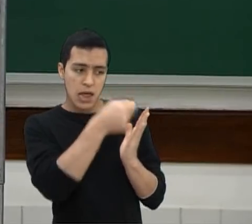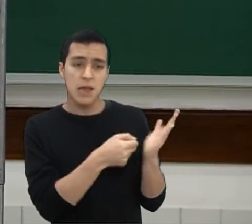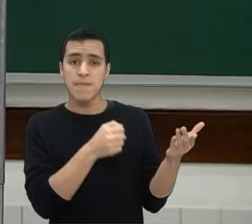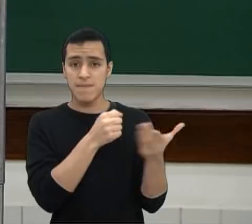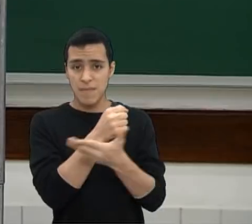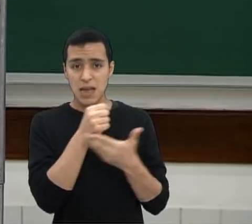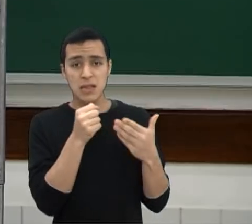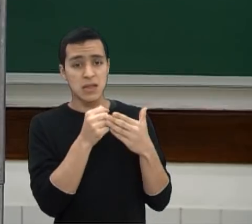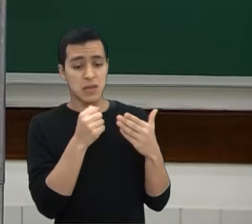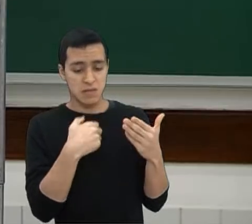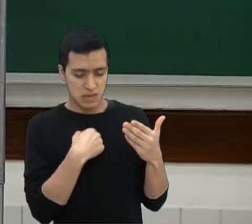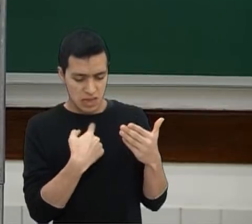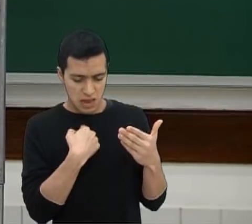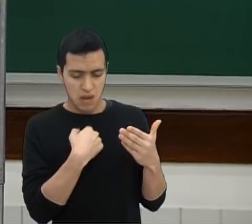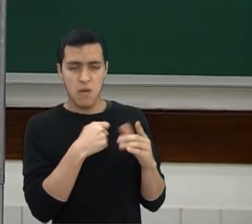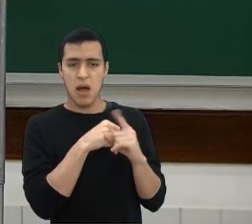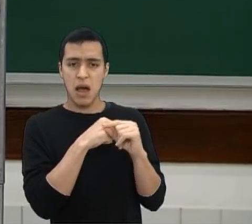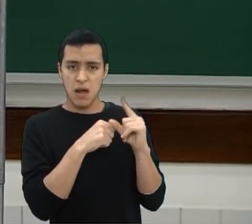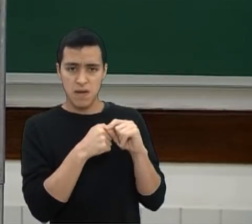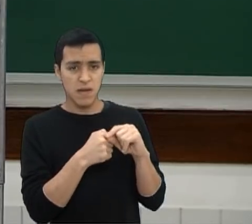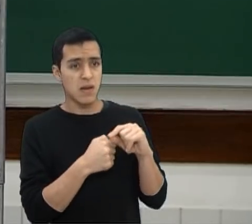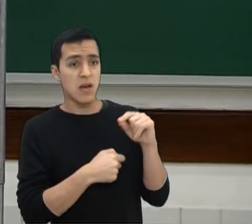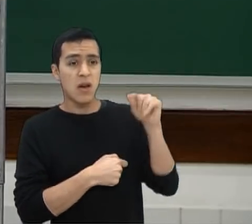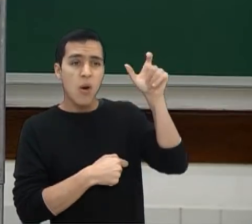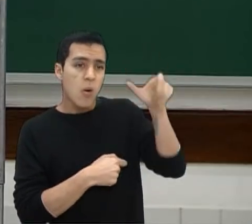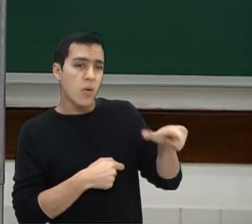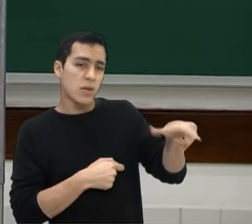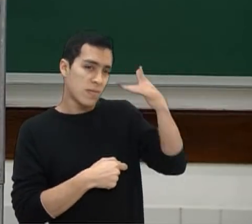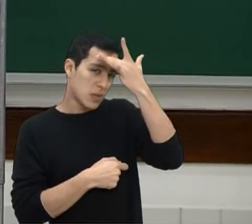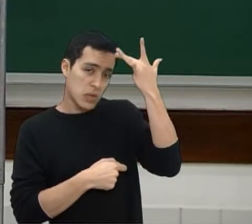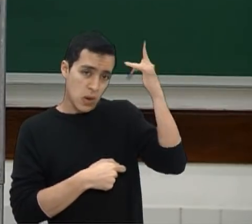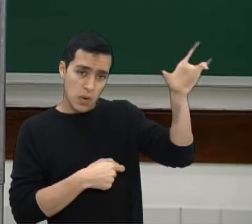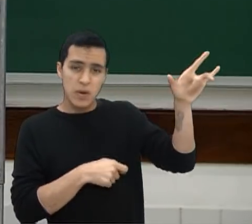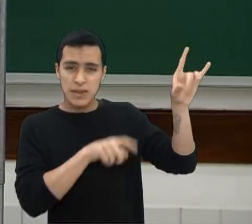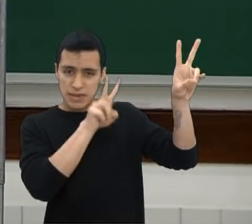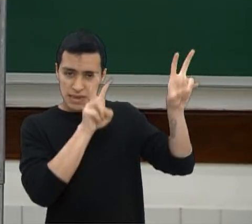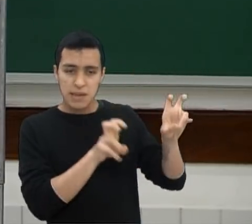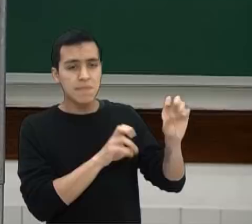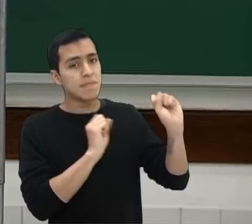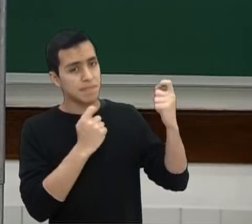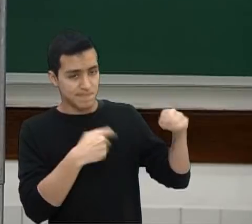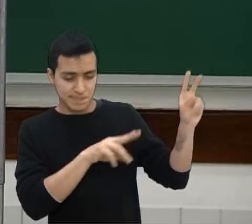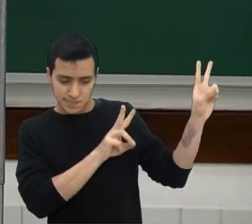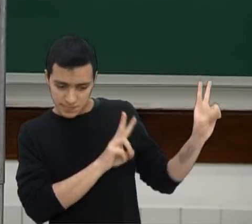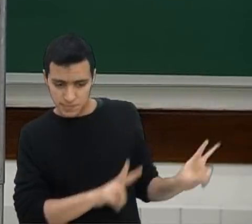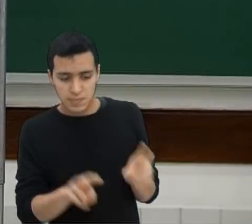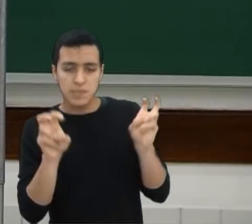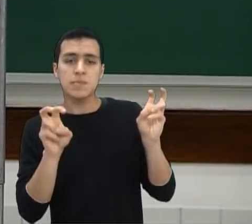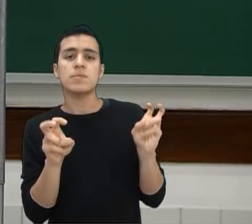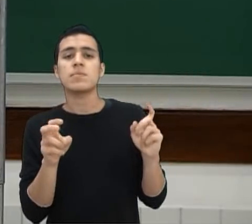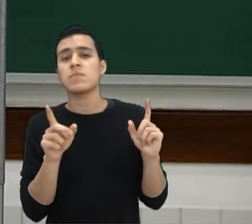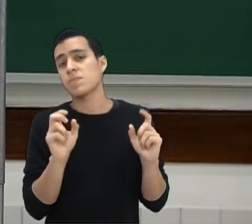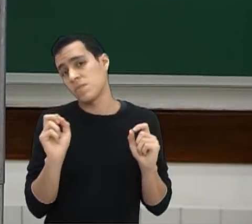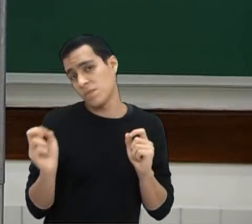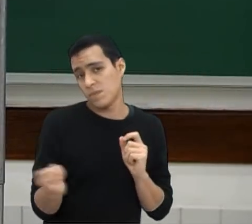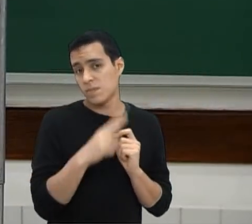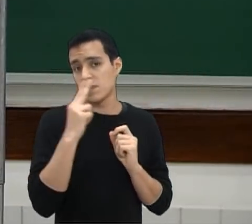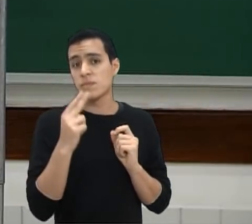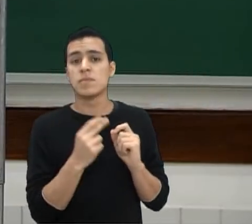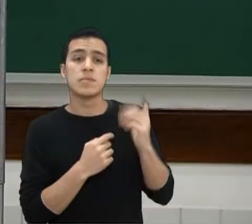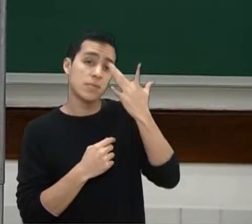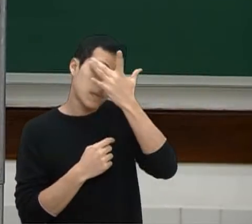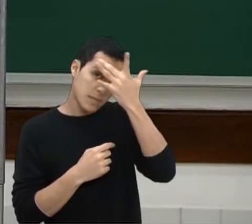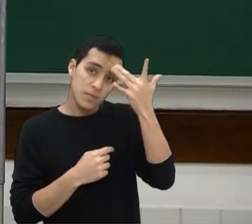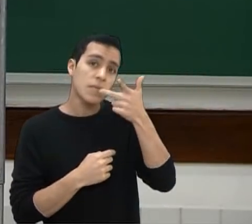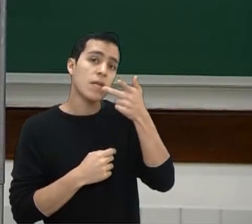embasar, fundamentar os meus argumentos com a fala de outra pessoa, eu tenho que utilizar aspas, né? Ou o fulano